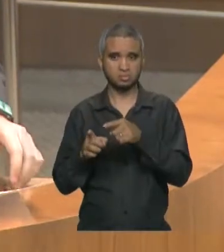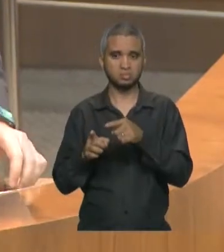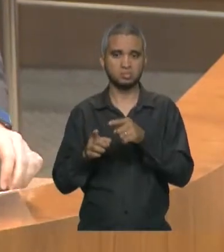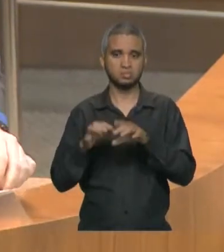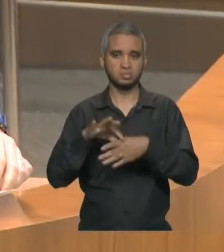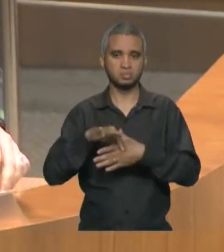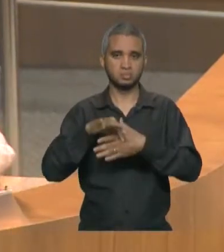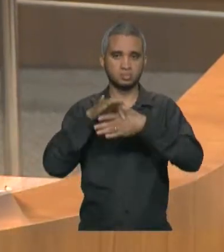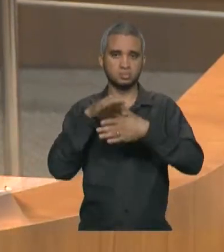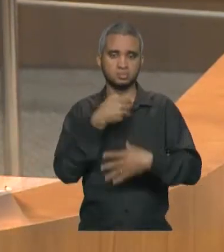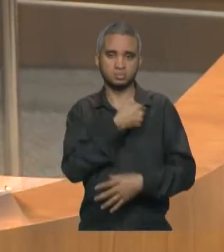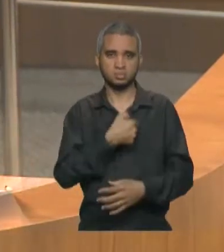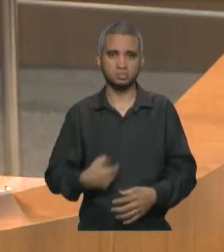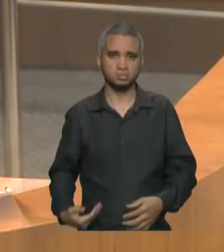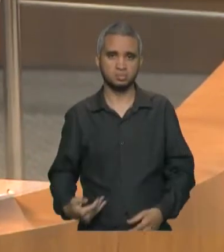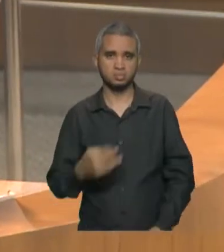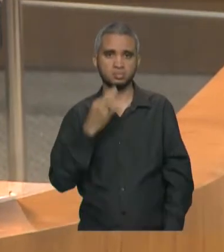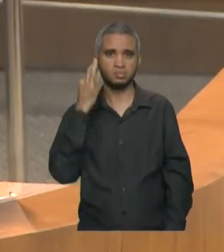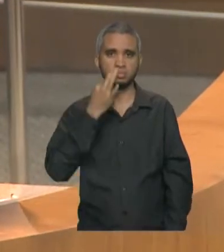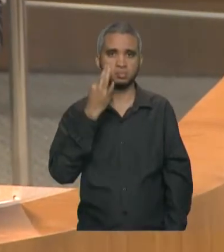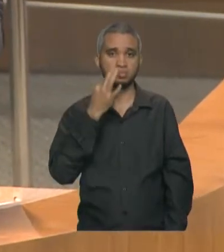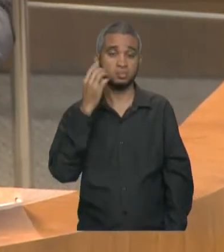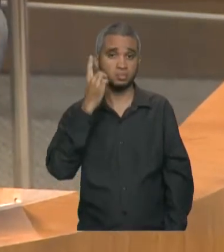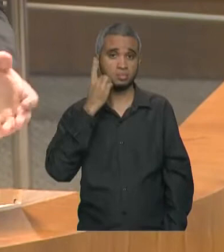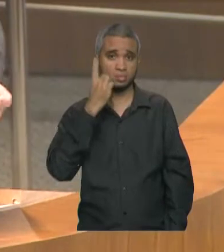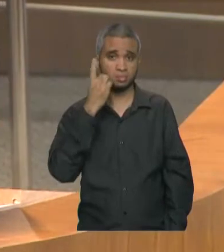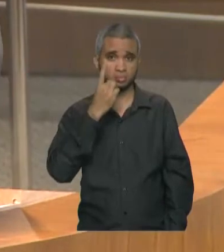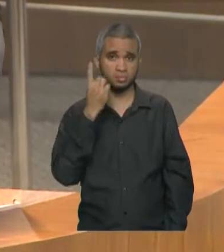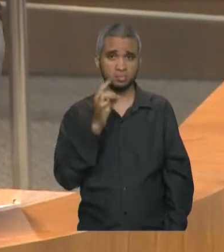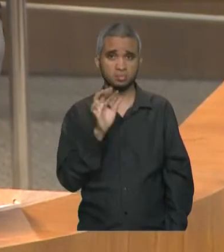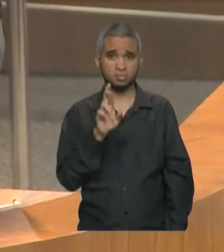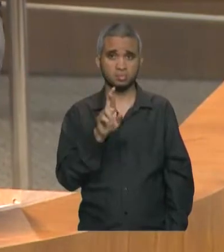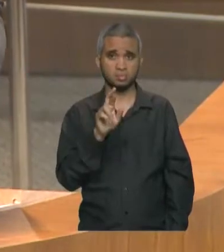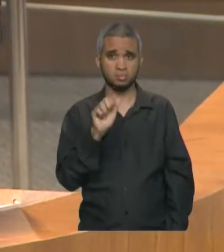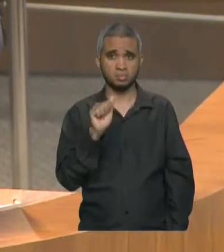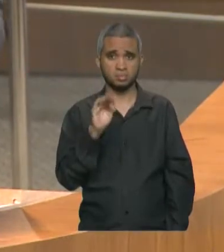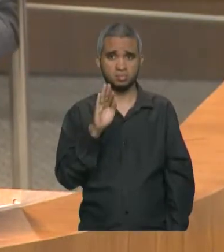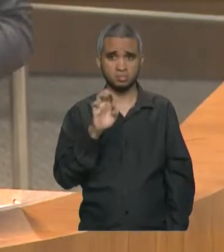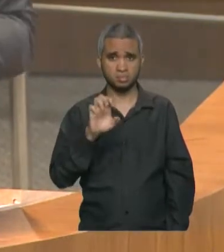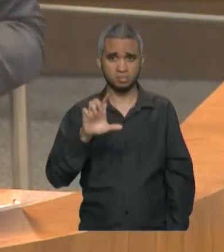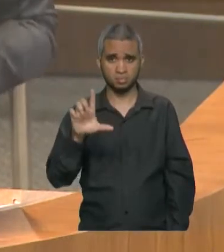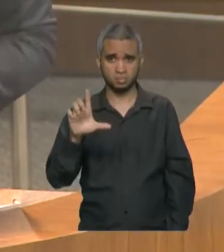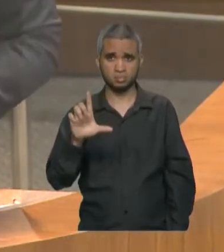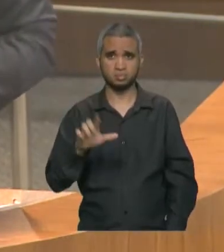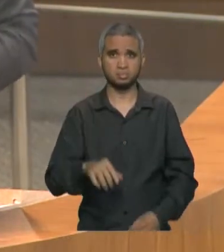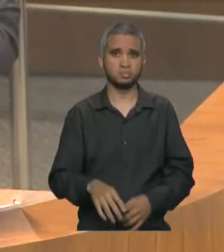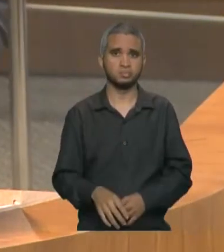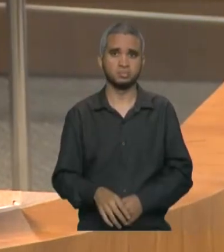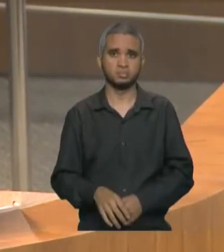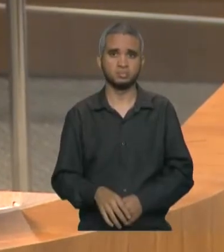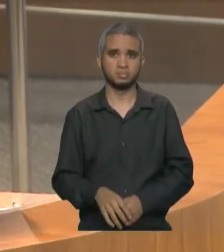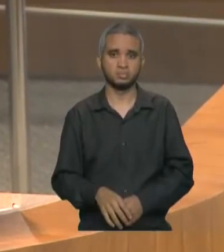Rafael Leitoa, que insiste em defender o indefensável. Como se o povo do Maranhão